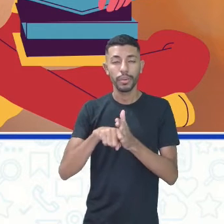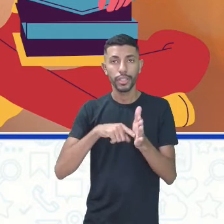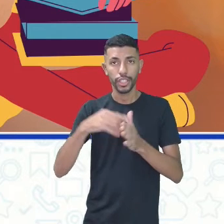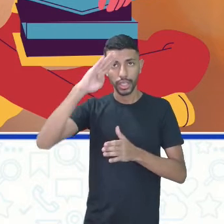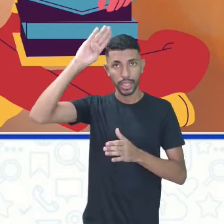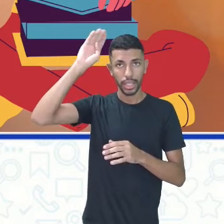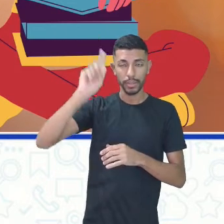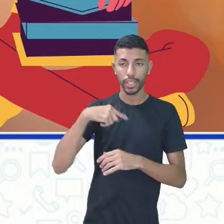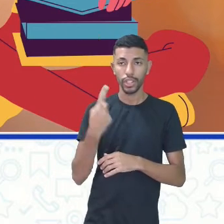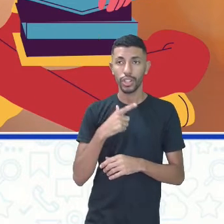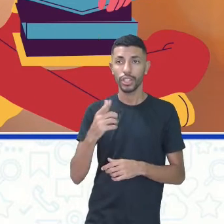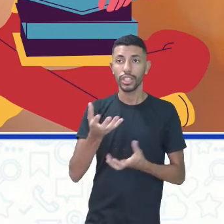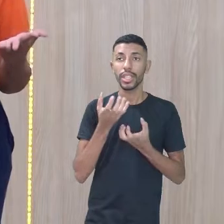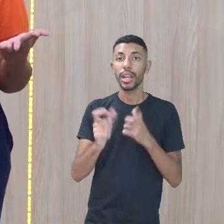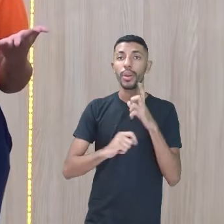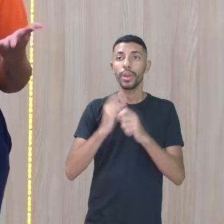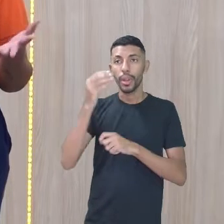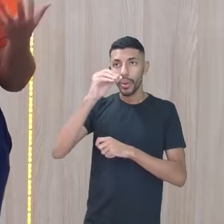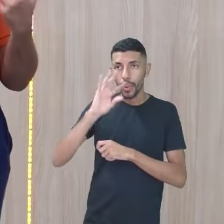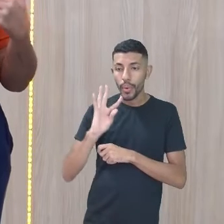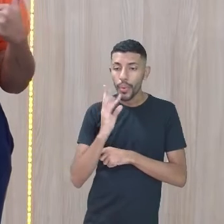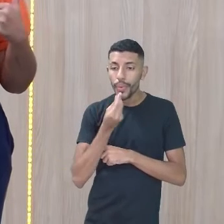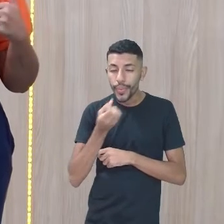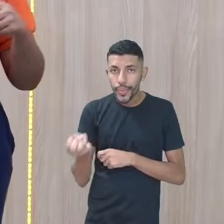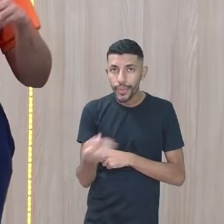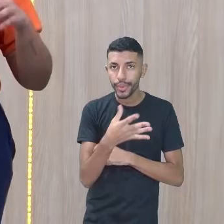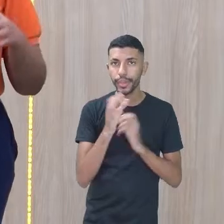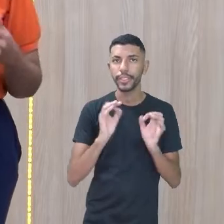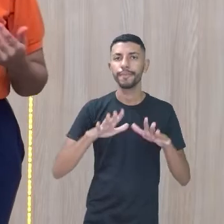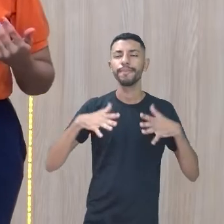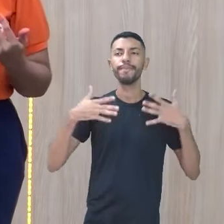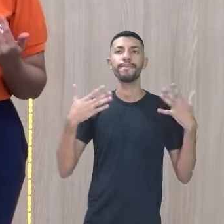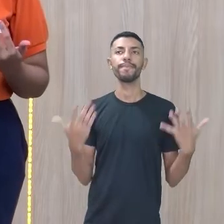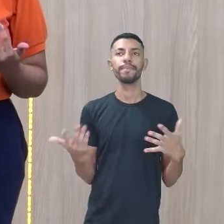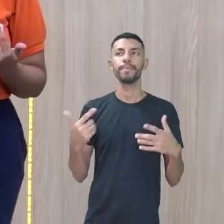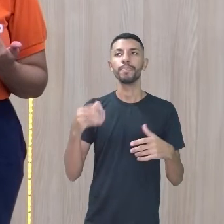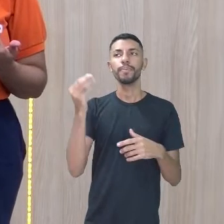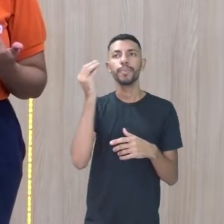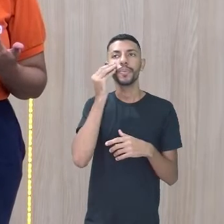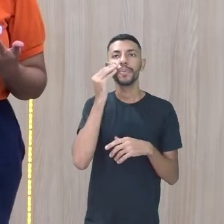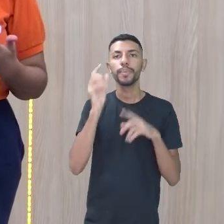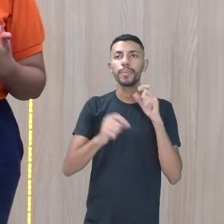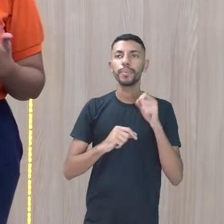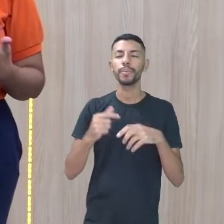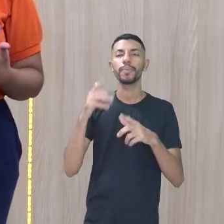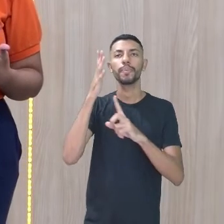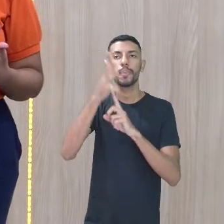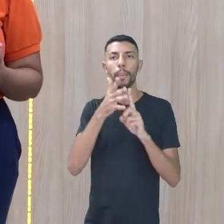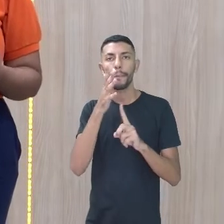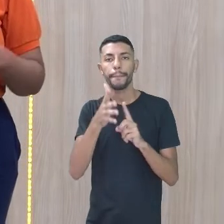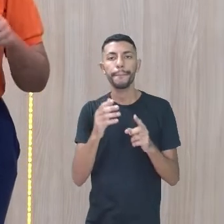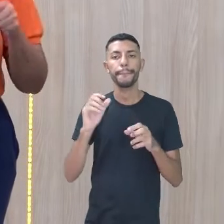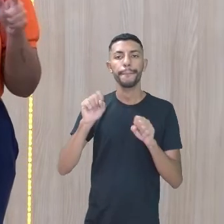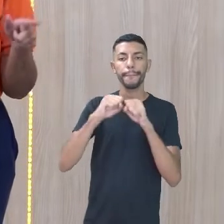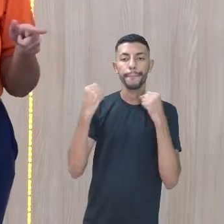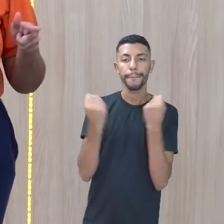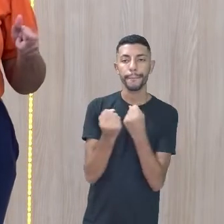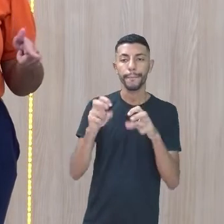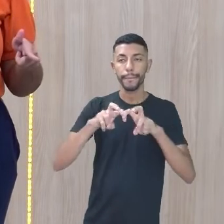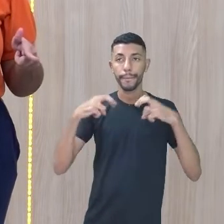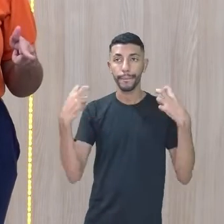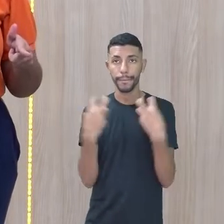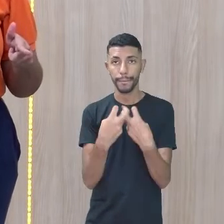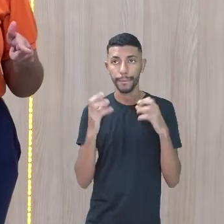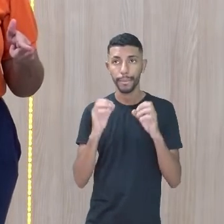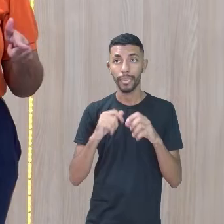que a gente busca é o conhecimento novo. Então, eu procuro em palestras, em seminários e mesas redondas, especialmente